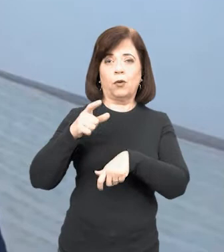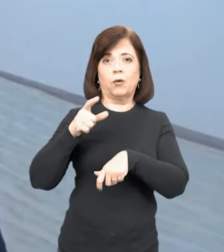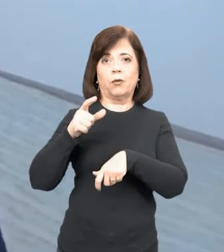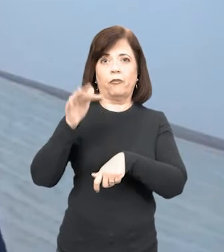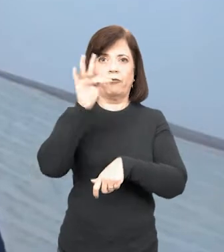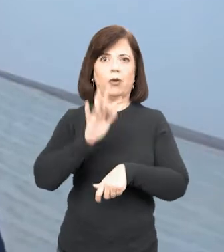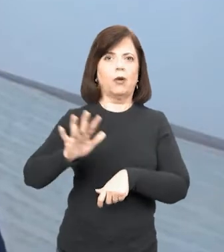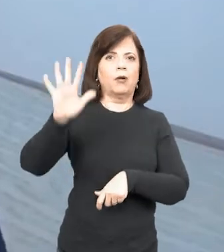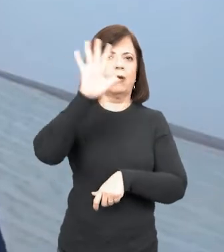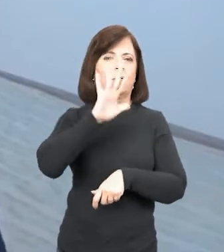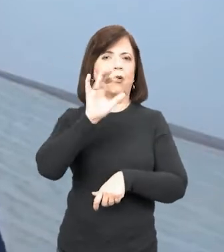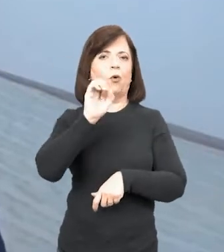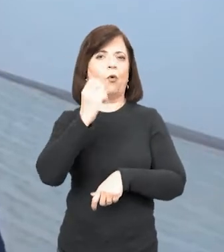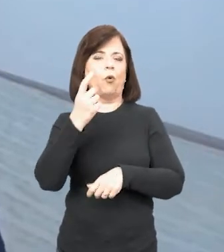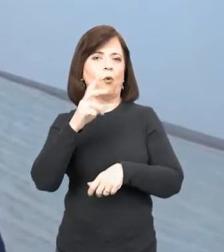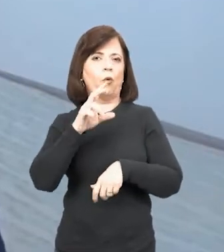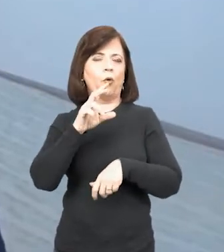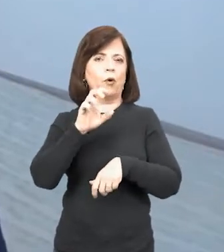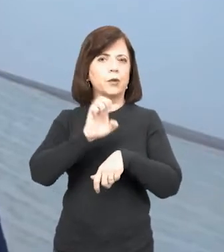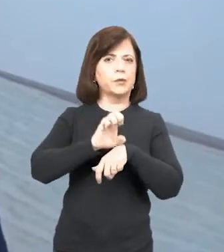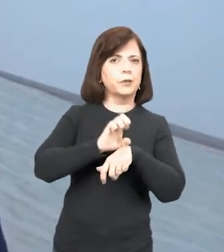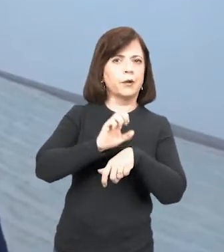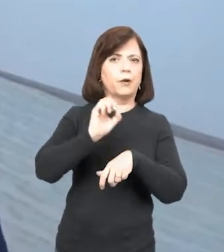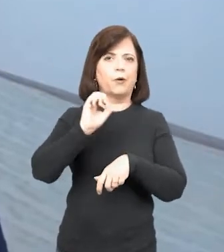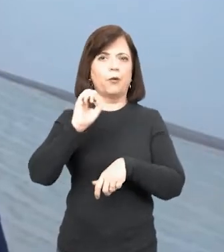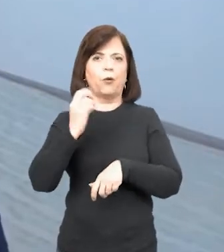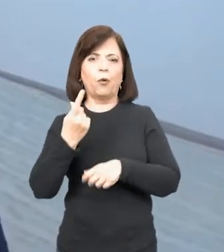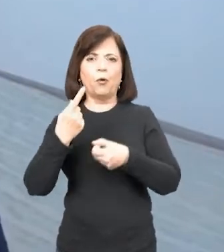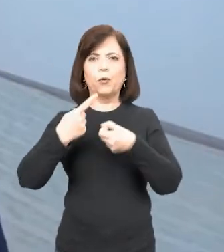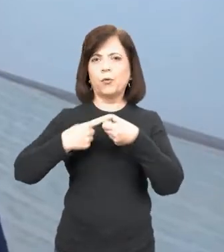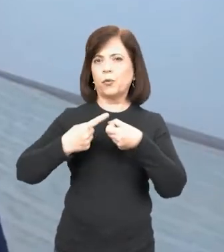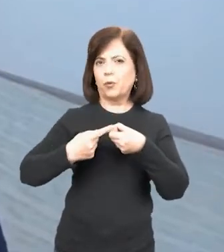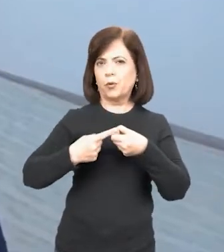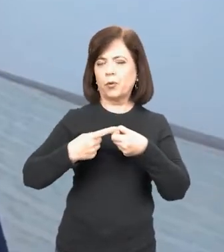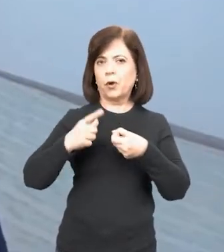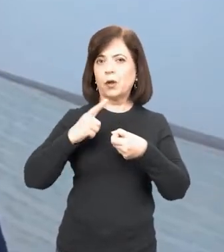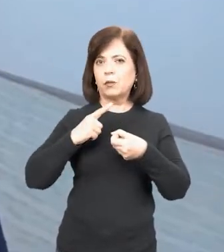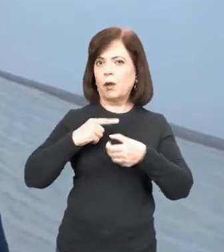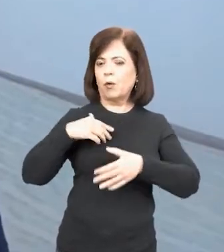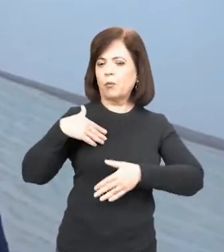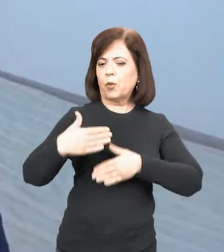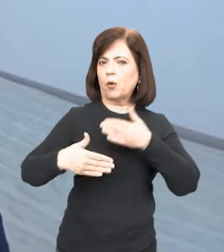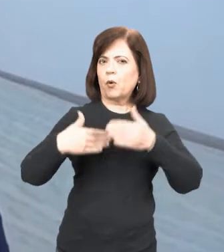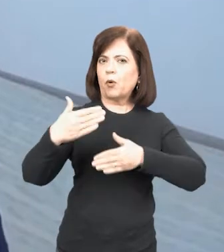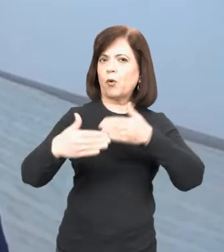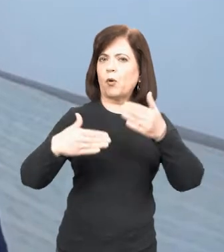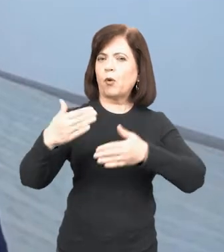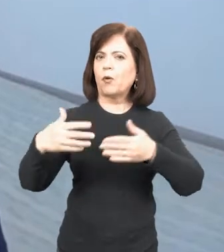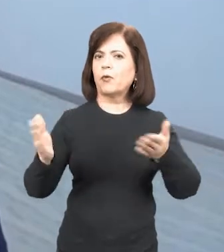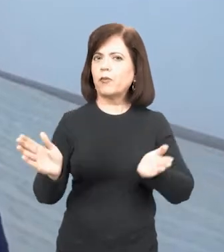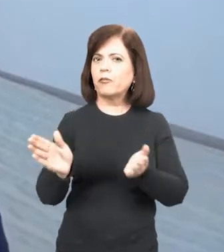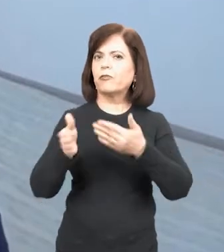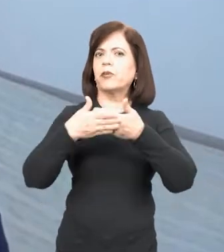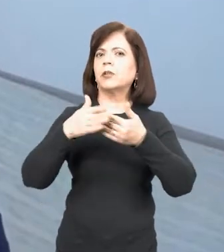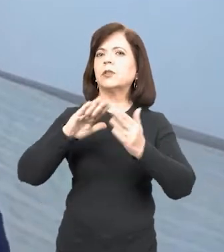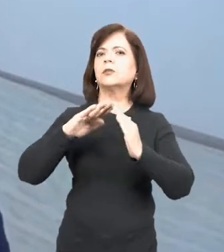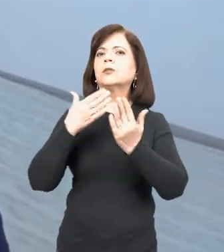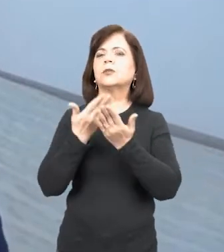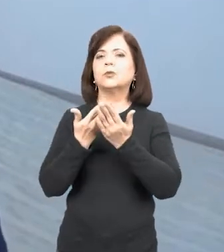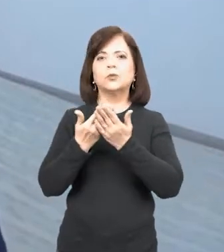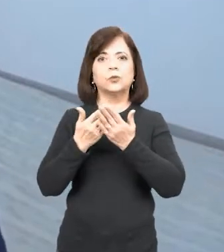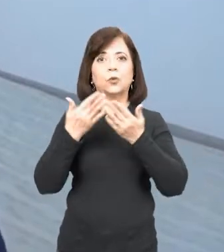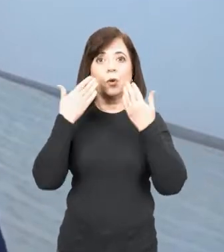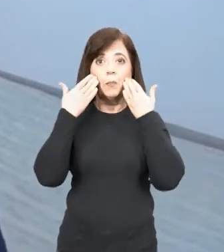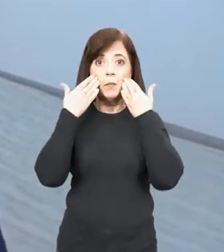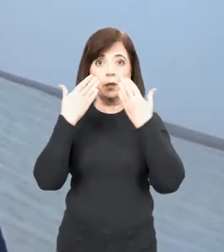ente federativo, seja estado ou município, permitir, como o processo de fechamento e suspensão das atividades